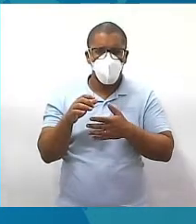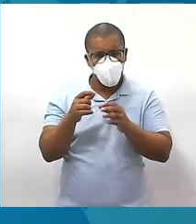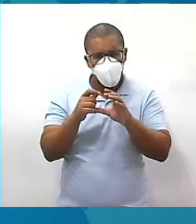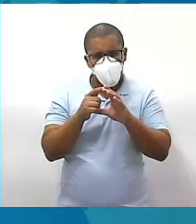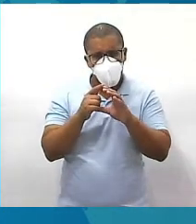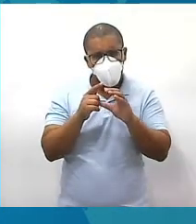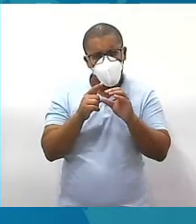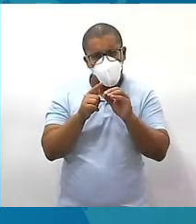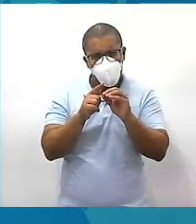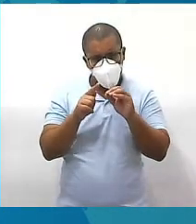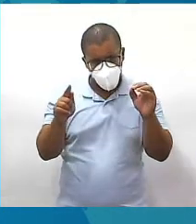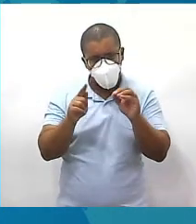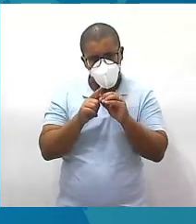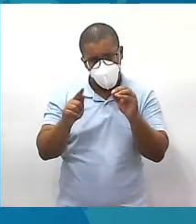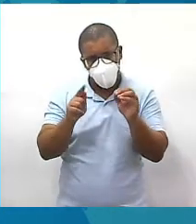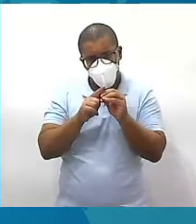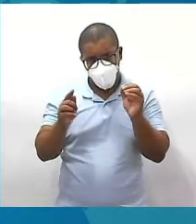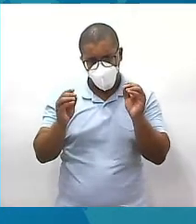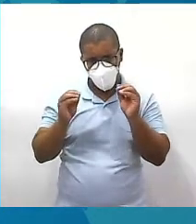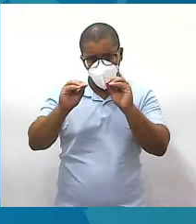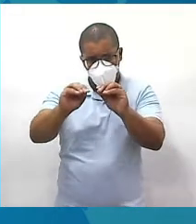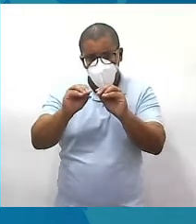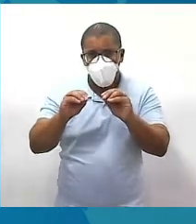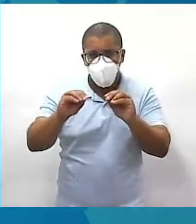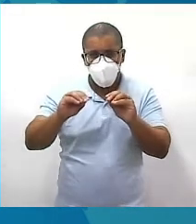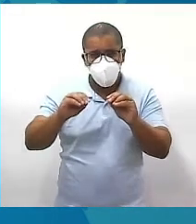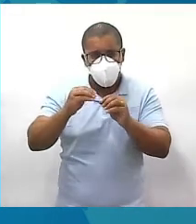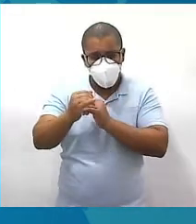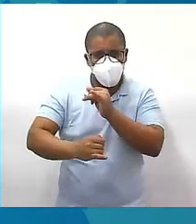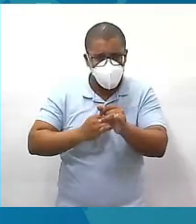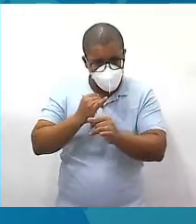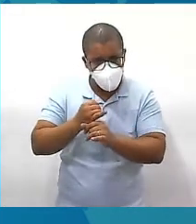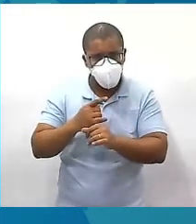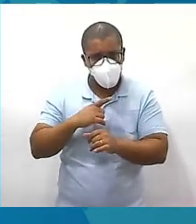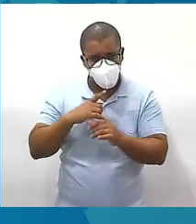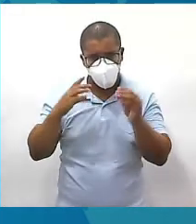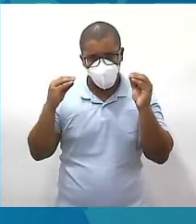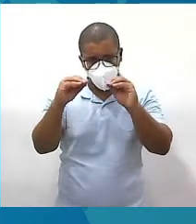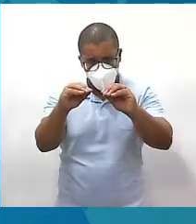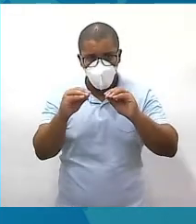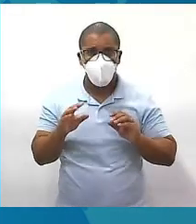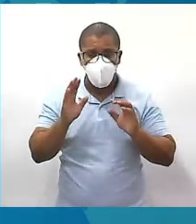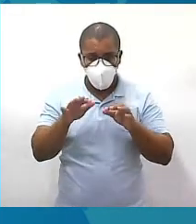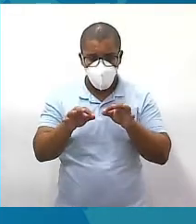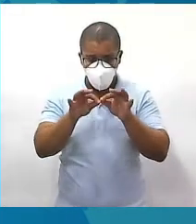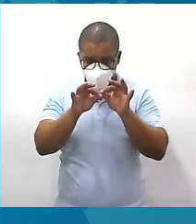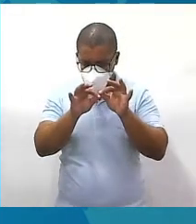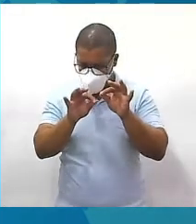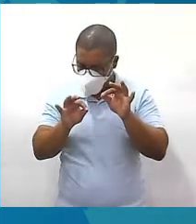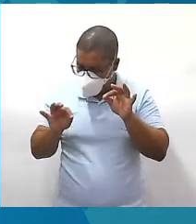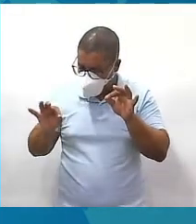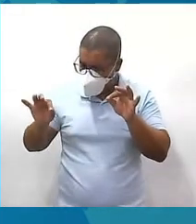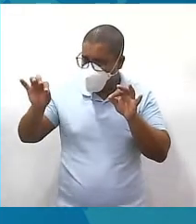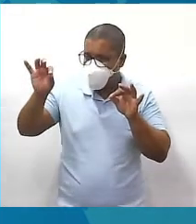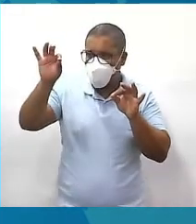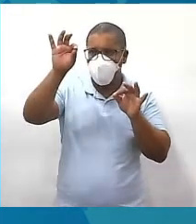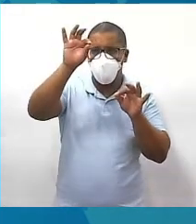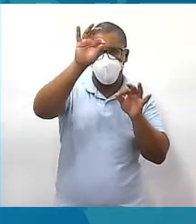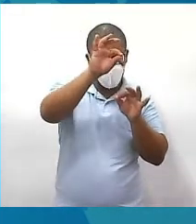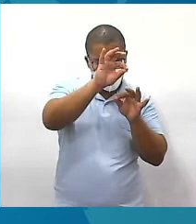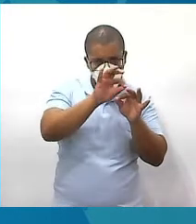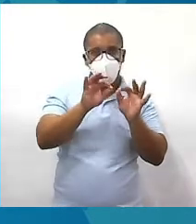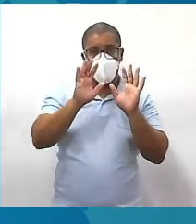está lá na nossa internet. O mapa do Google que está na internet. Traçamos uma circunferência para saber o lugar